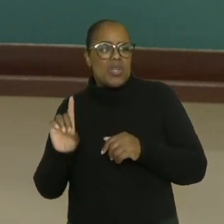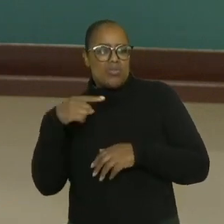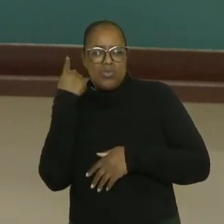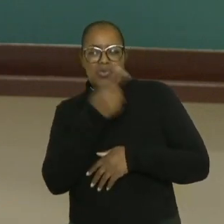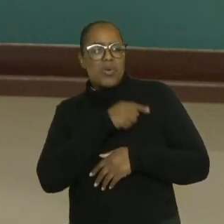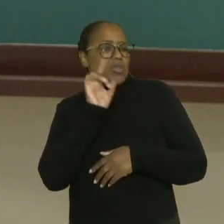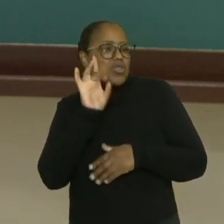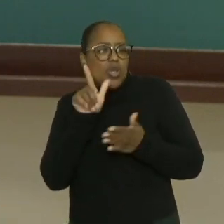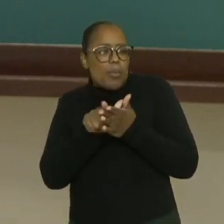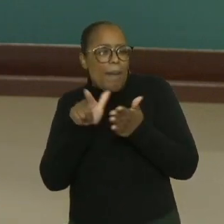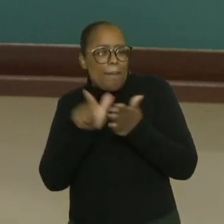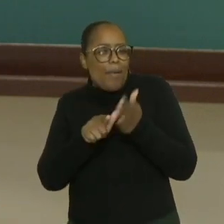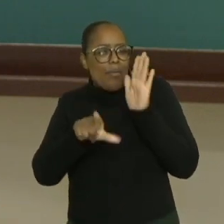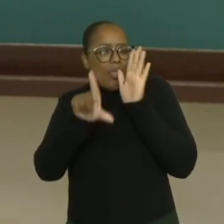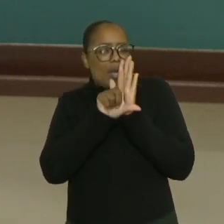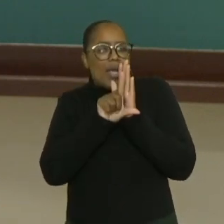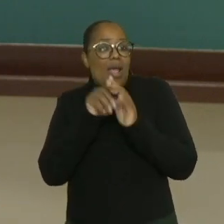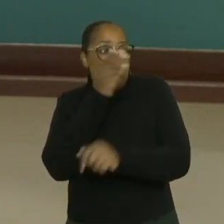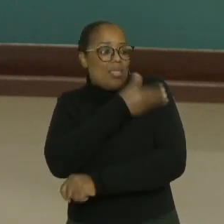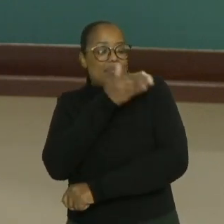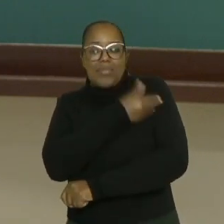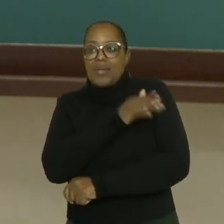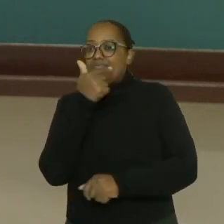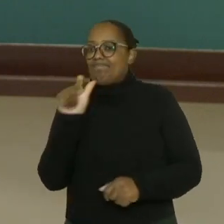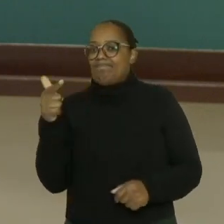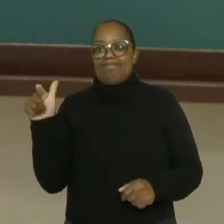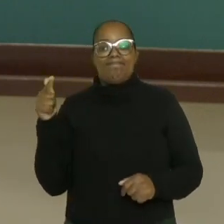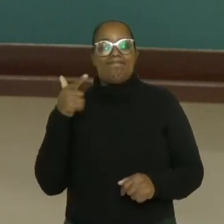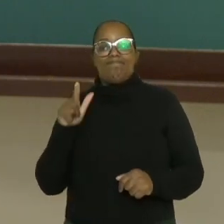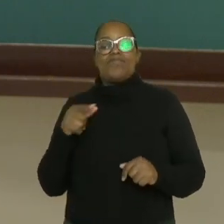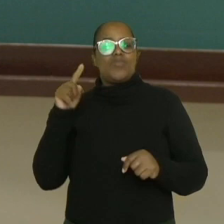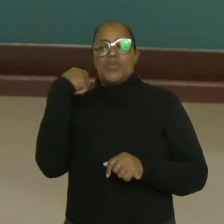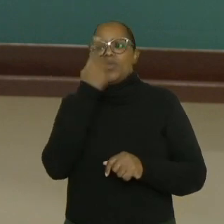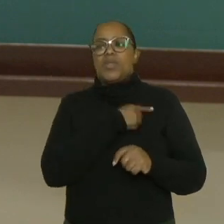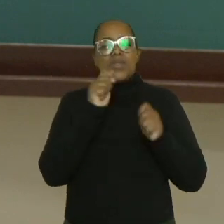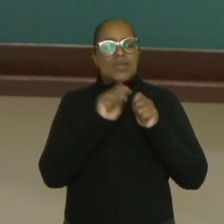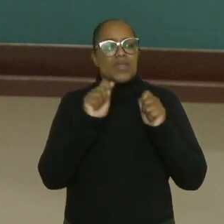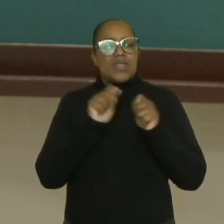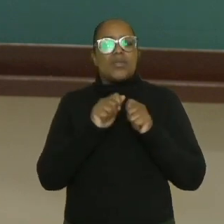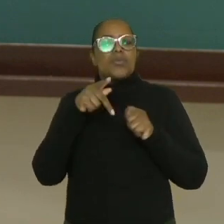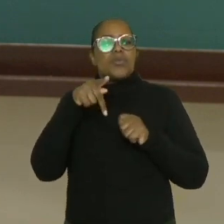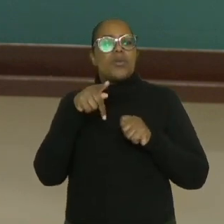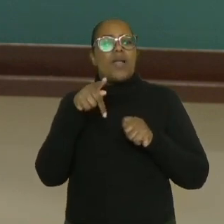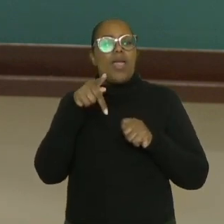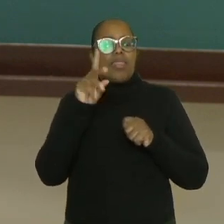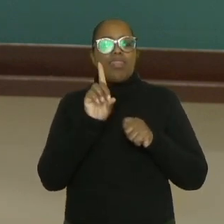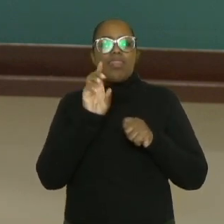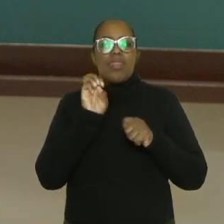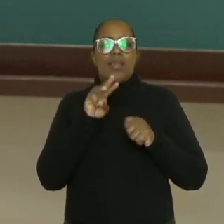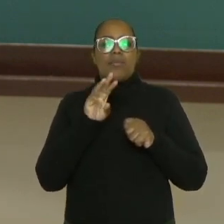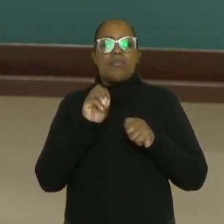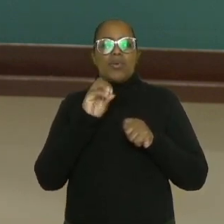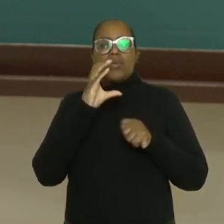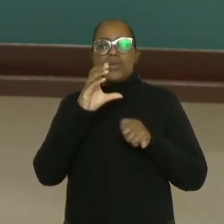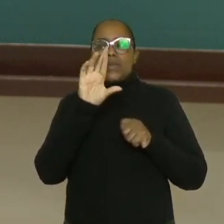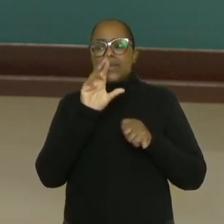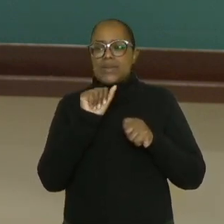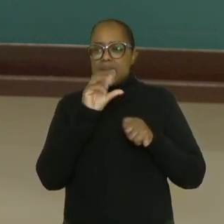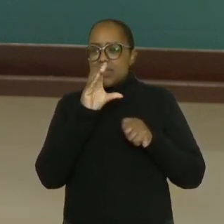prática. Nesse sentido, podemos afirmar que fazemos parte de uma democracia em construção, pois ao mesmo tempo em que